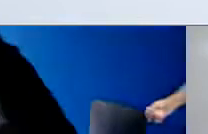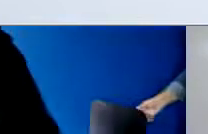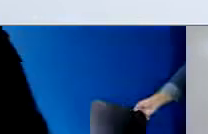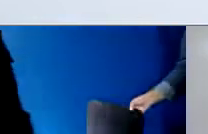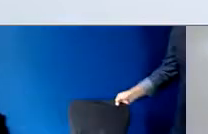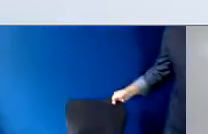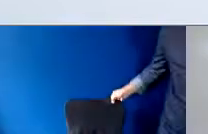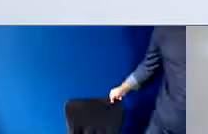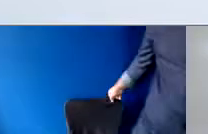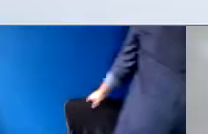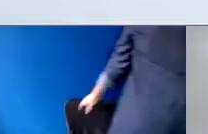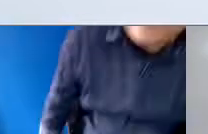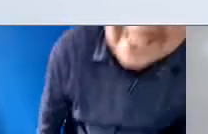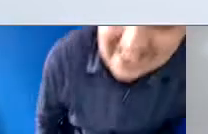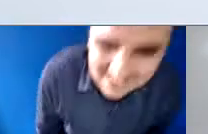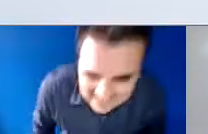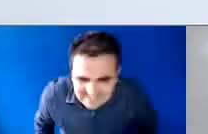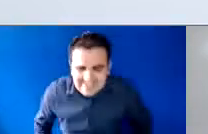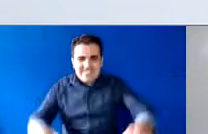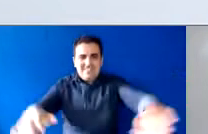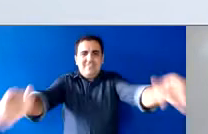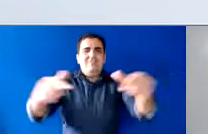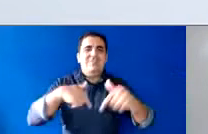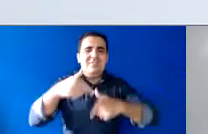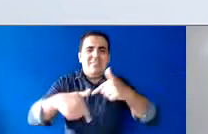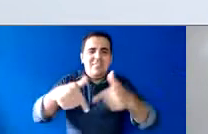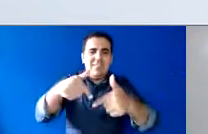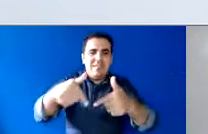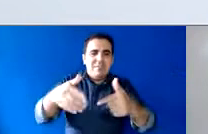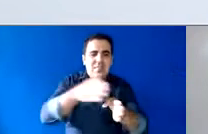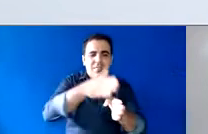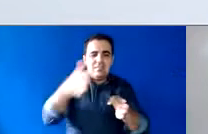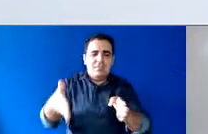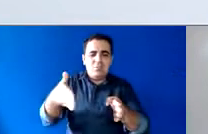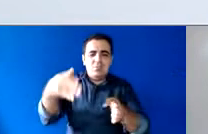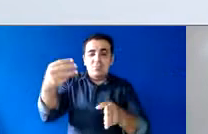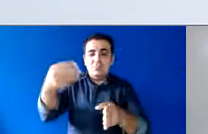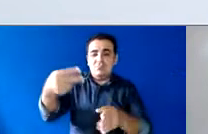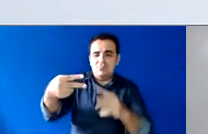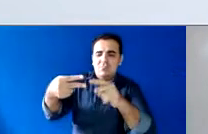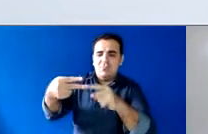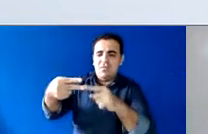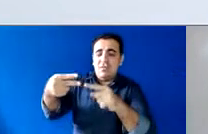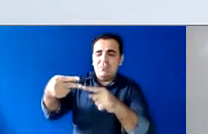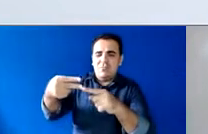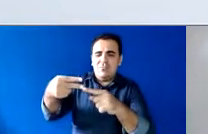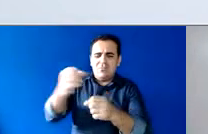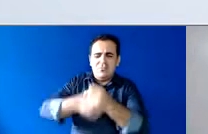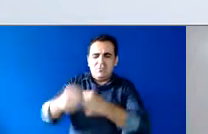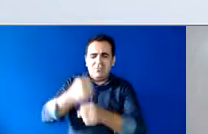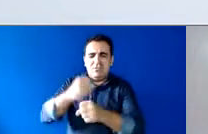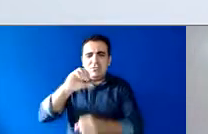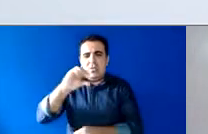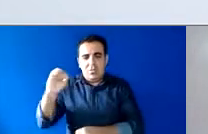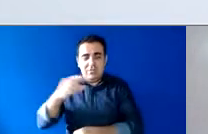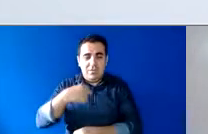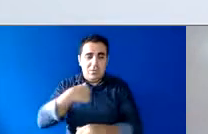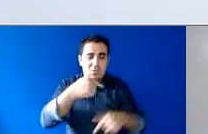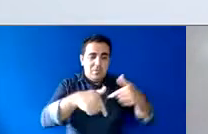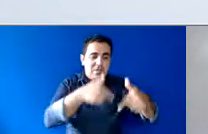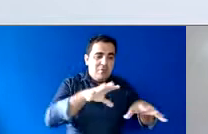ultrassonografia. A ultrassonografia foi chegar na cidade onde eu trabalhava na segunda metade da década de 90. Eu me formei em 86, então eu trabalhei